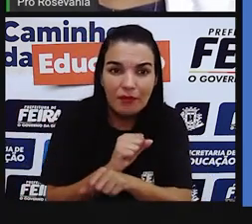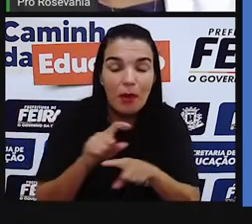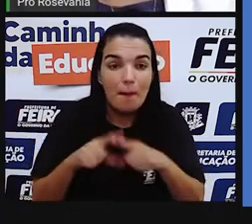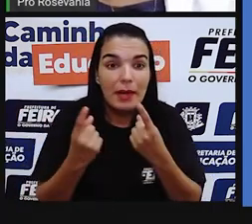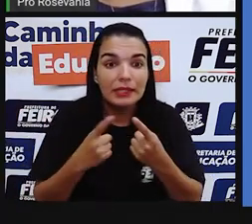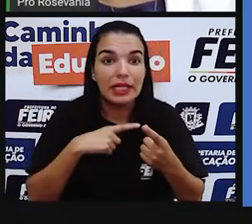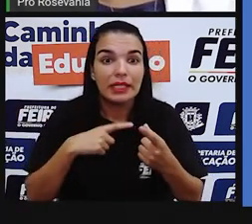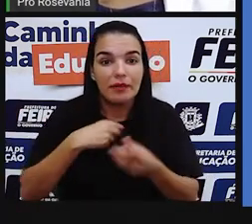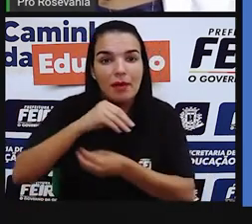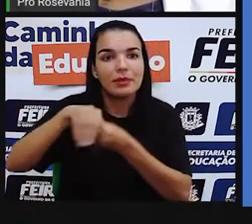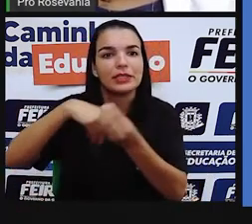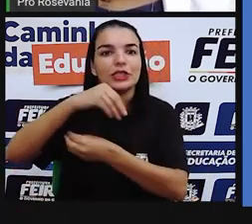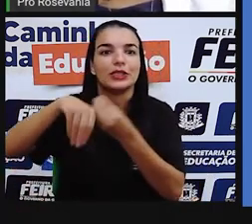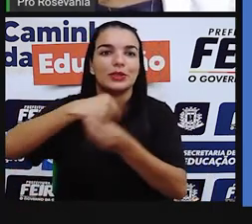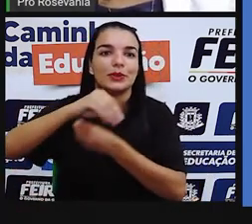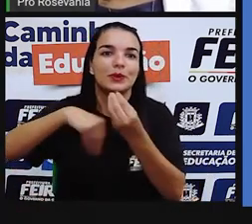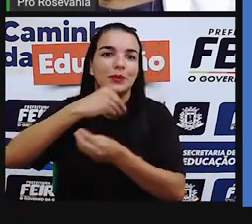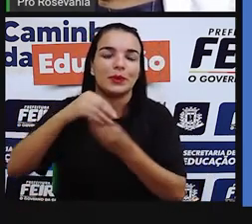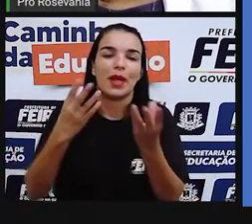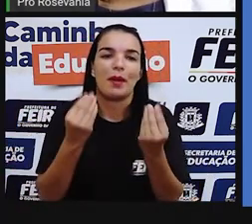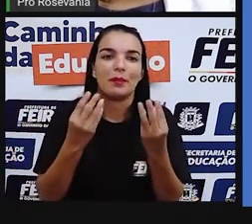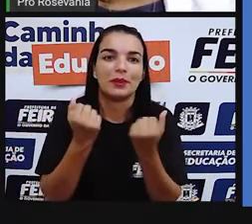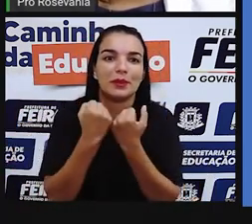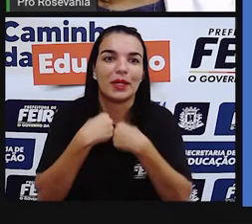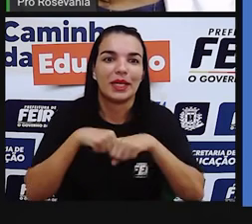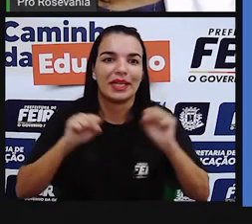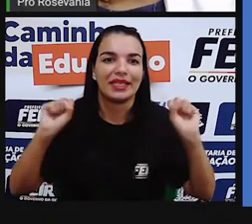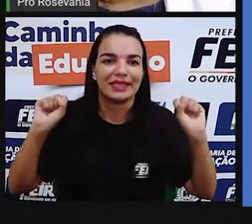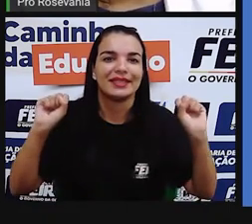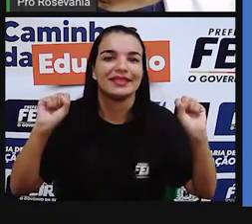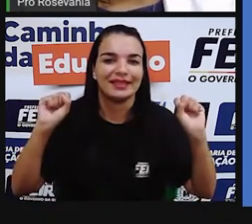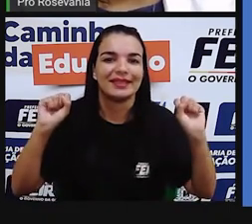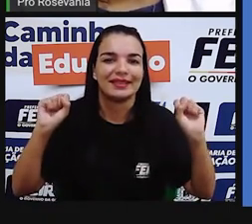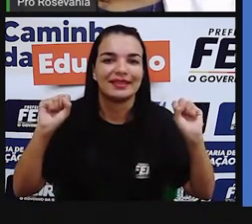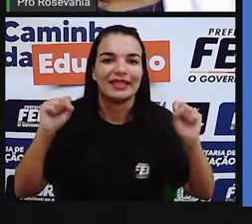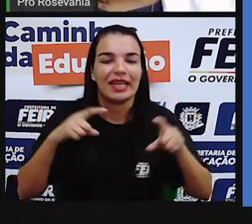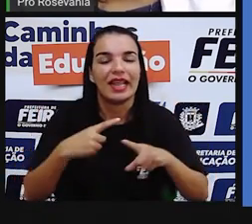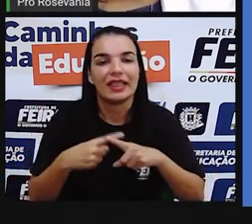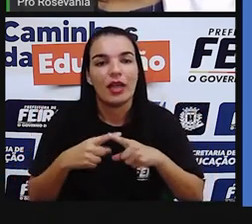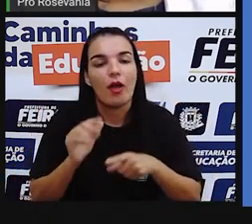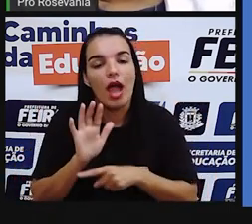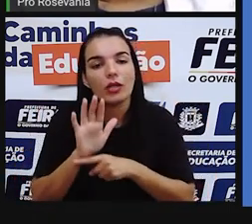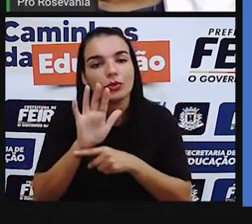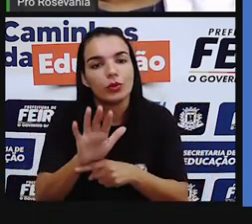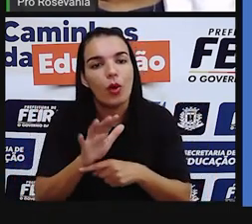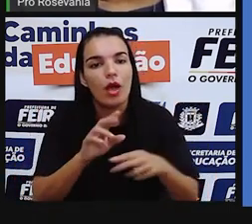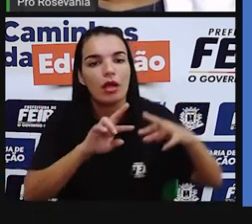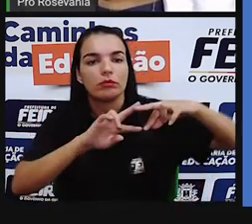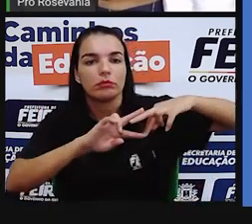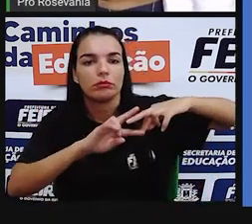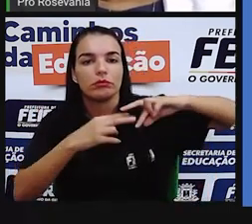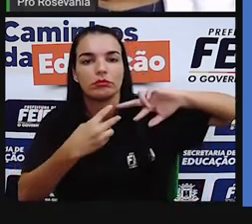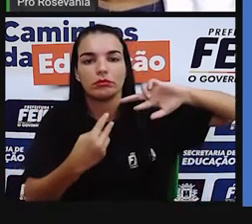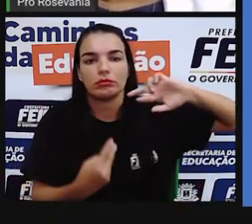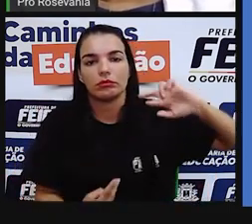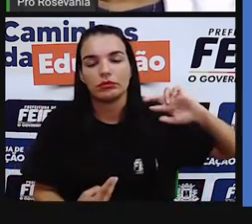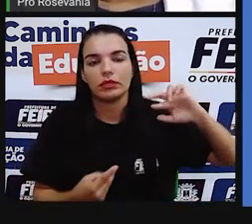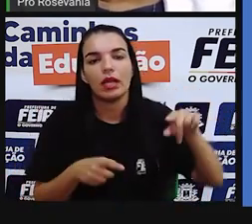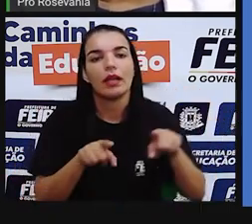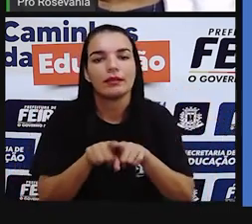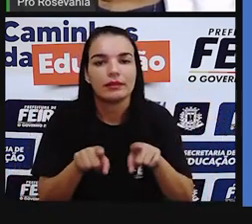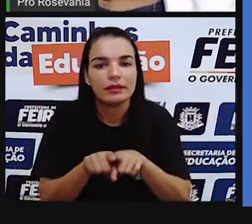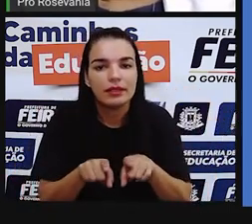né, nos plantations, que ajudou com que a nossa genética também sofresse uma alteração e houvesse